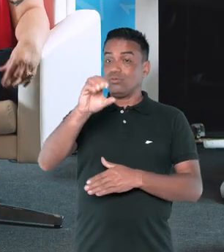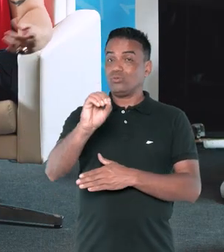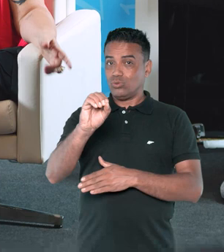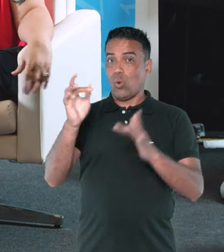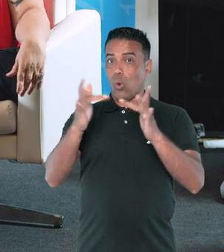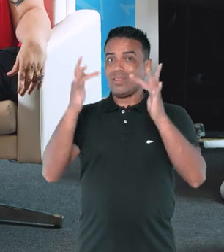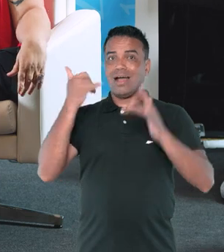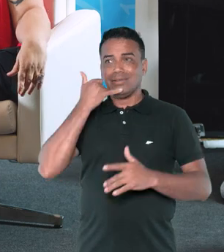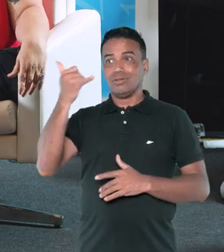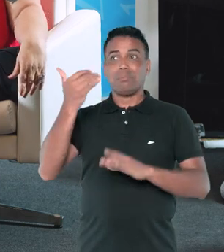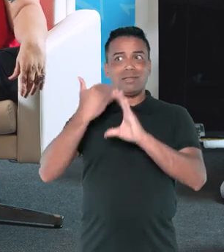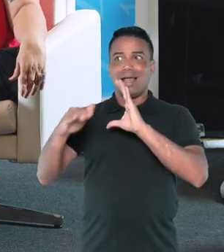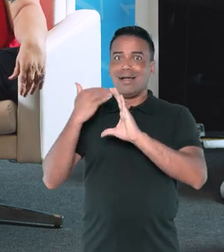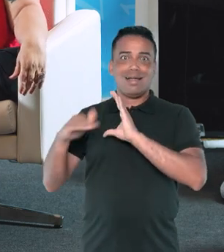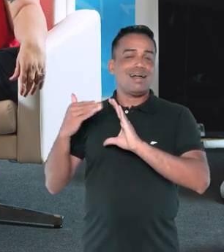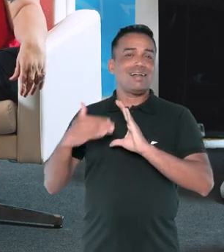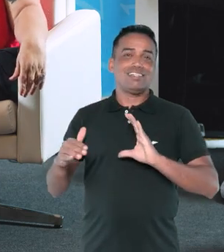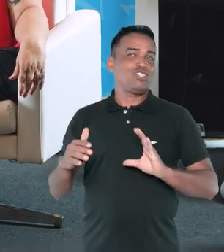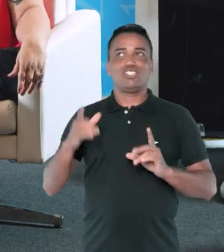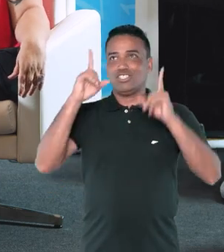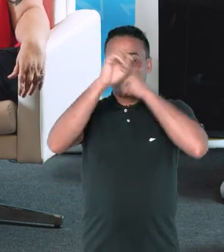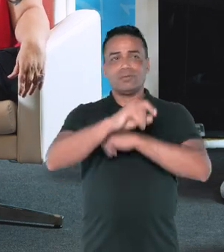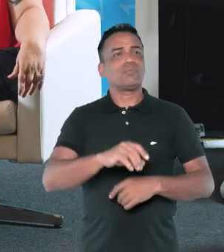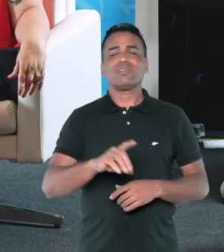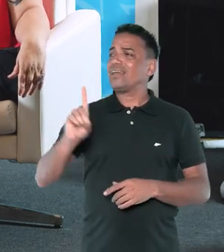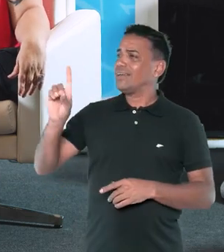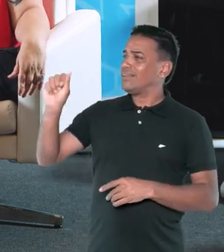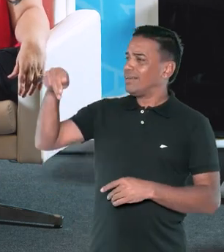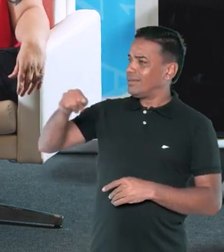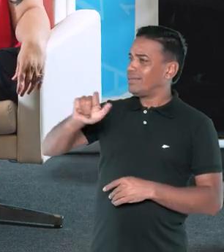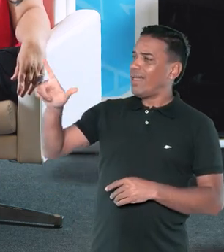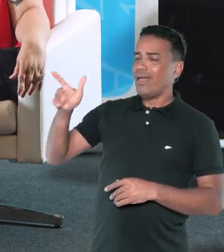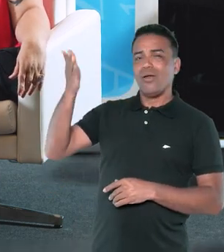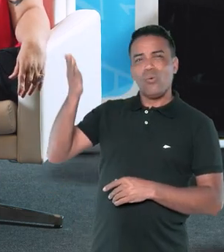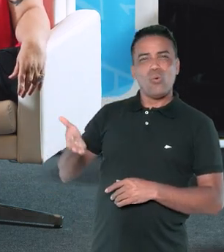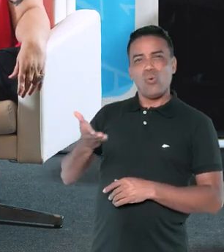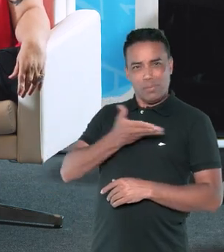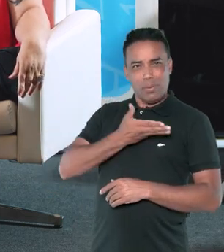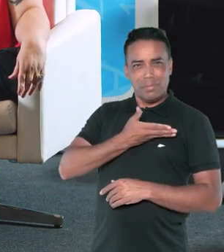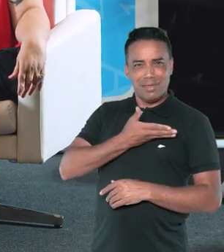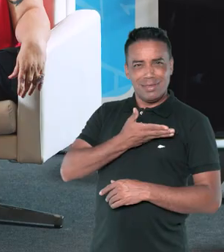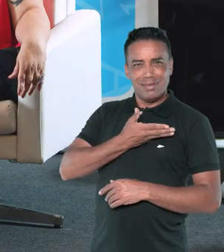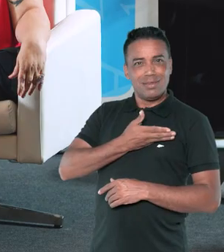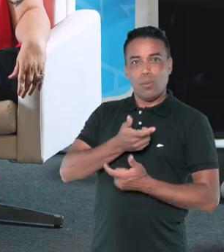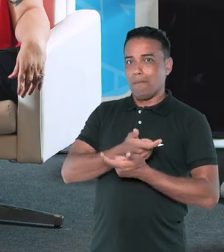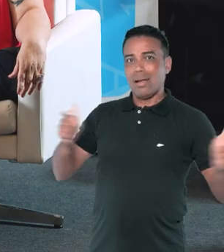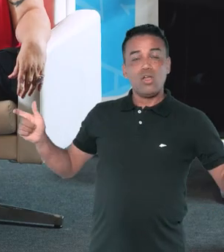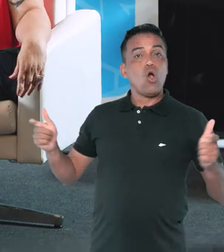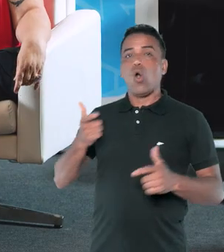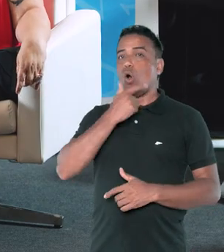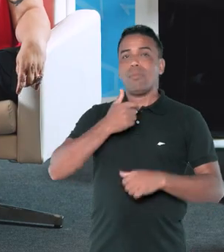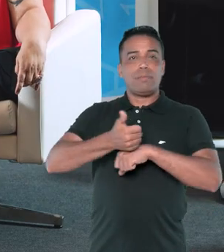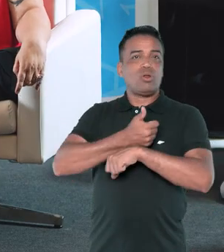como tenho nenhuma dificuldade de mandar mensagem. Daniel Mordzinski é outro, bom que ele vai estar ouvindo um dia assim, é o maior